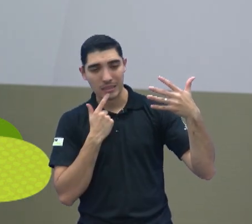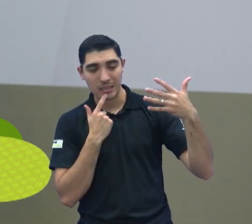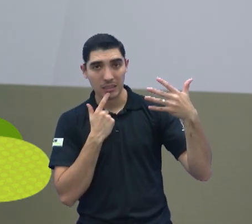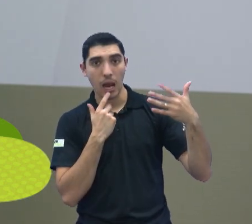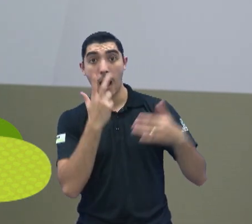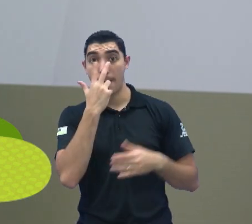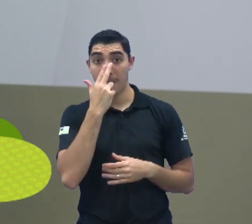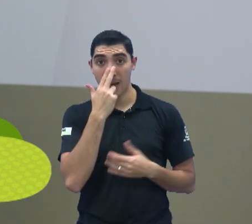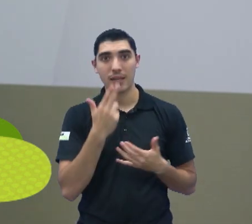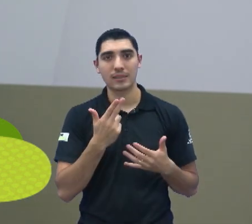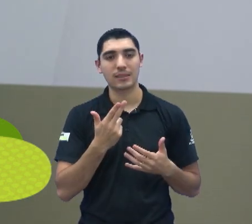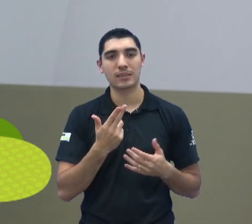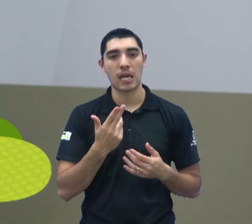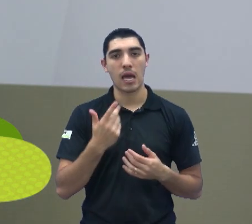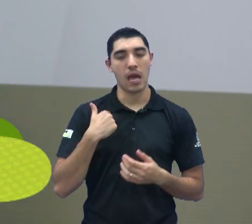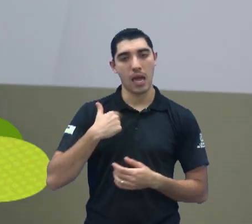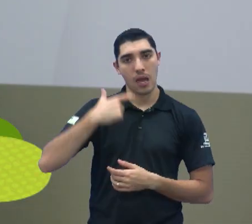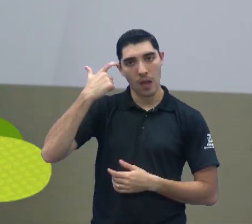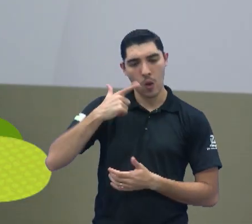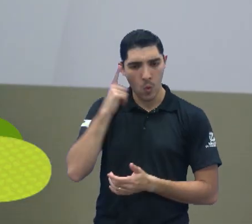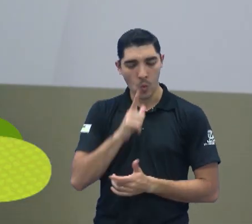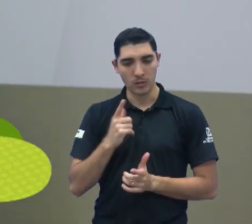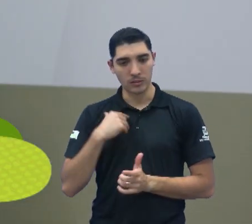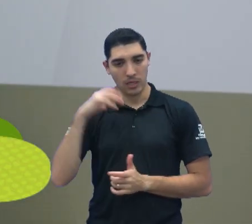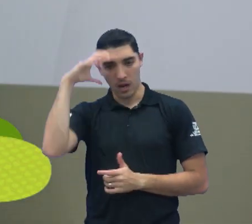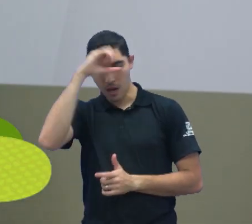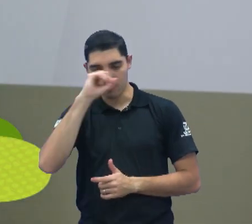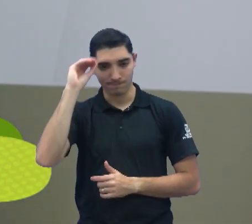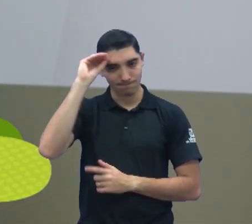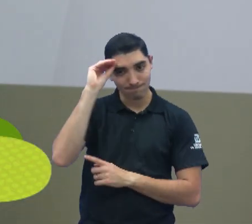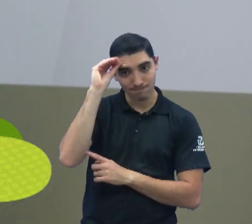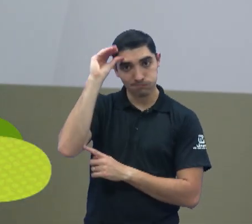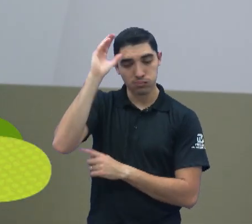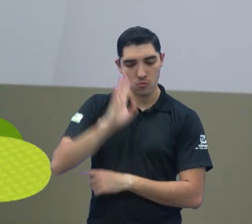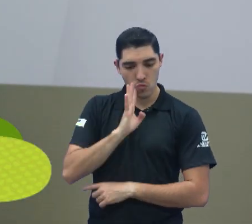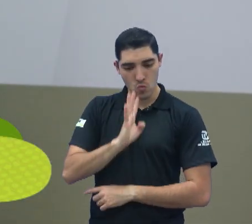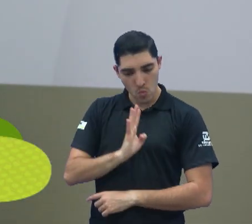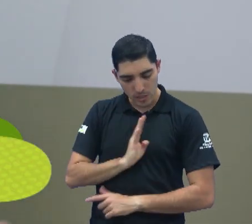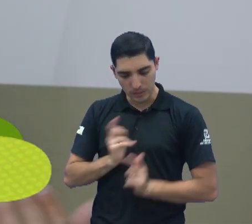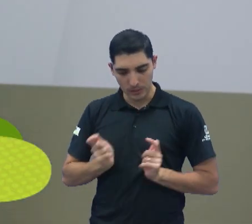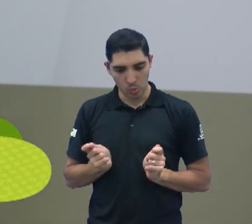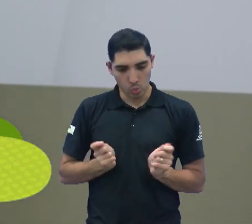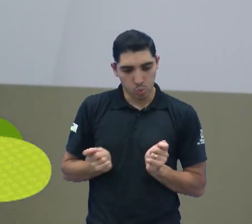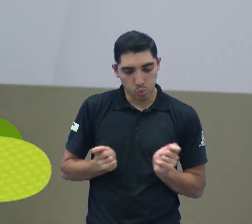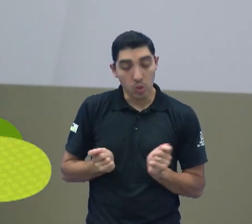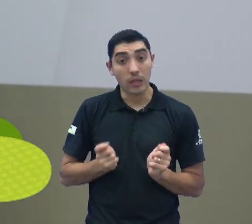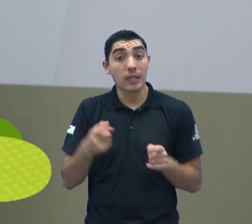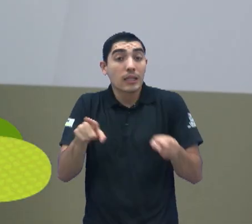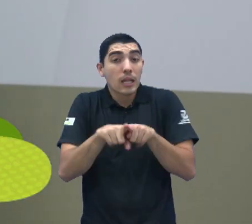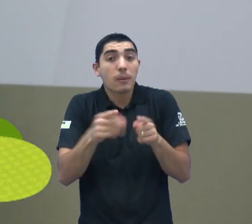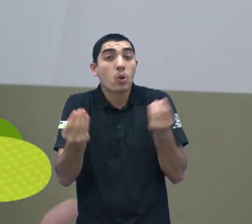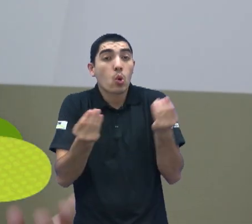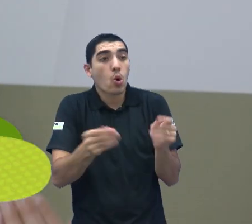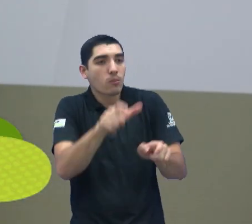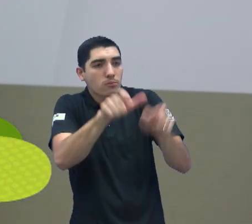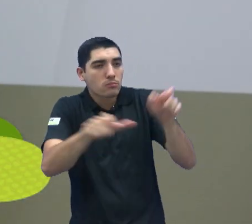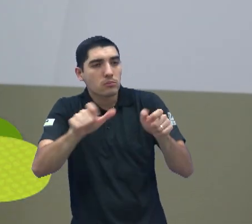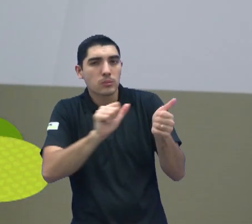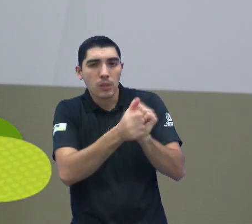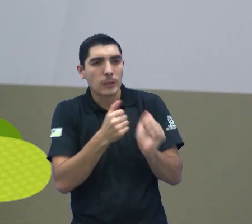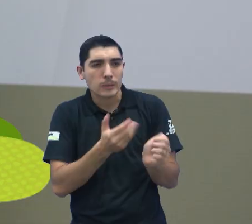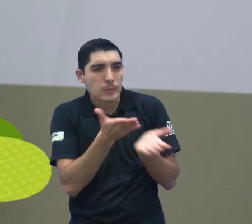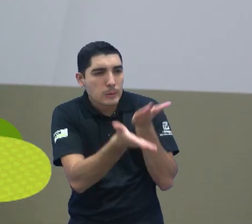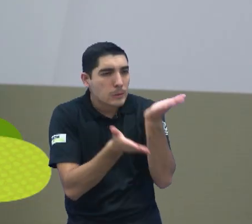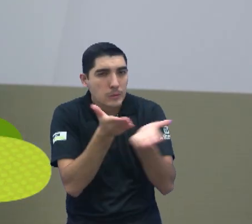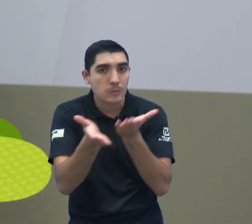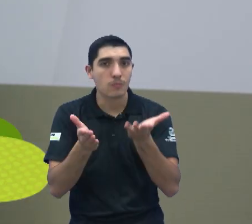muito autoconhecimento, autocontrole, e como você vai ter que trabalhar o ambiente para fazer o resgate desses jogadores. Eu acho que o principal da gente foi